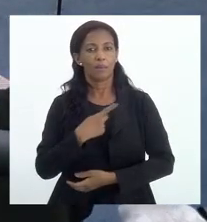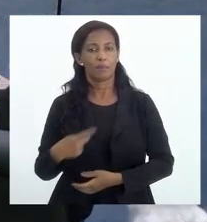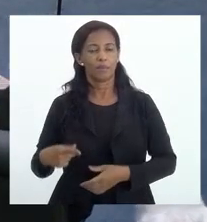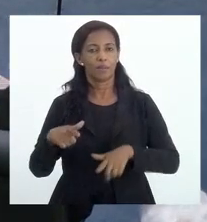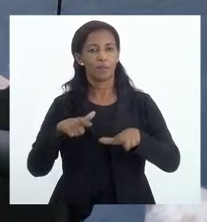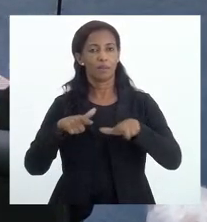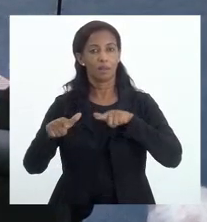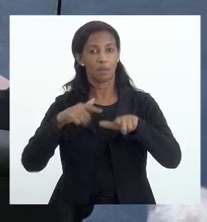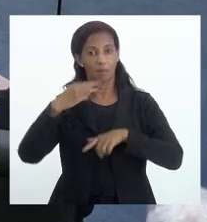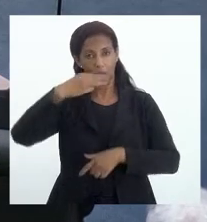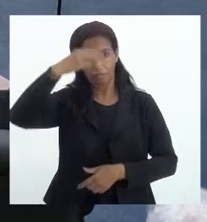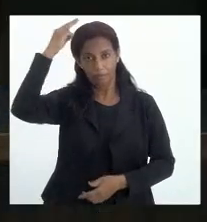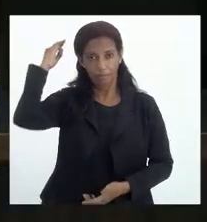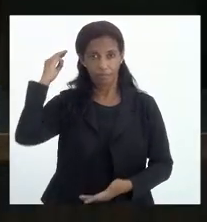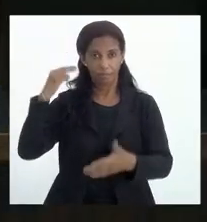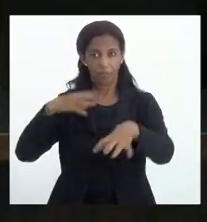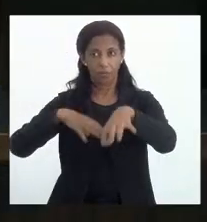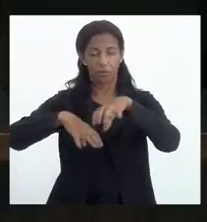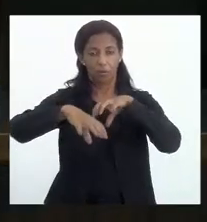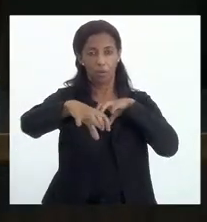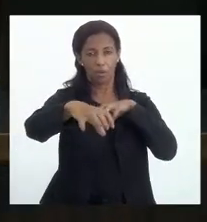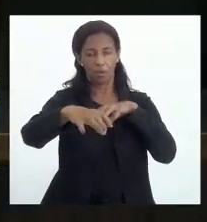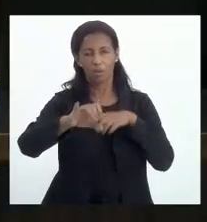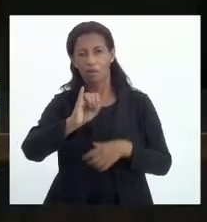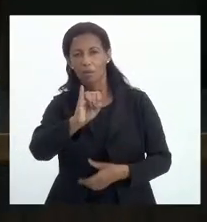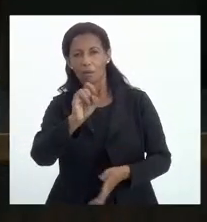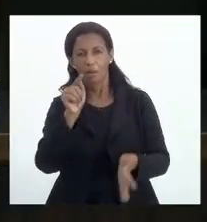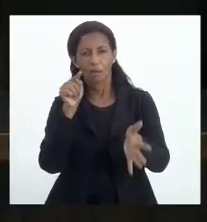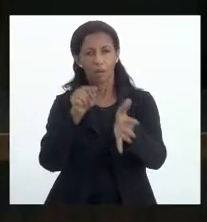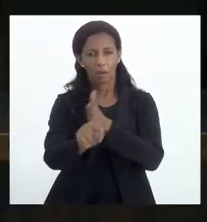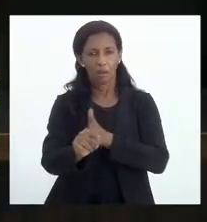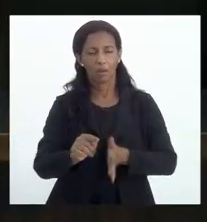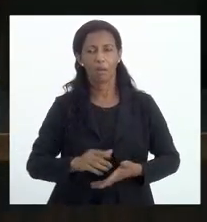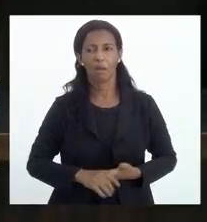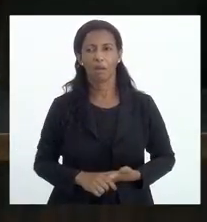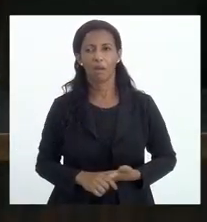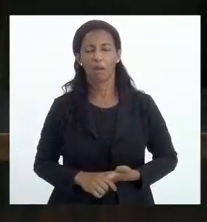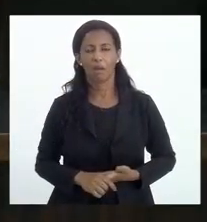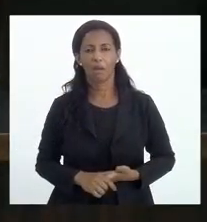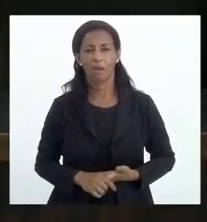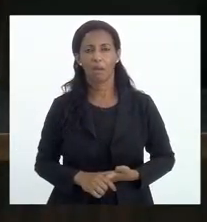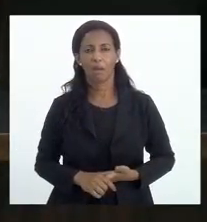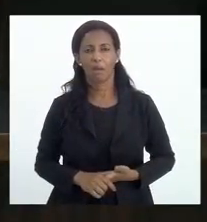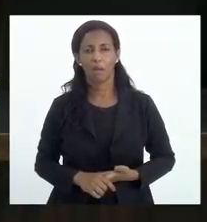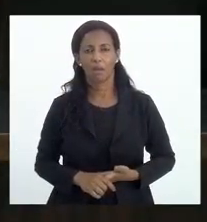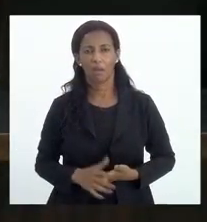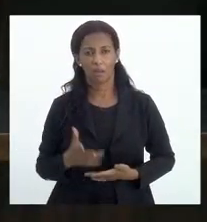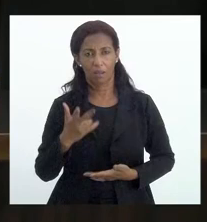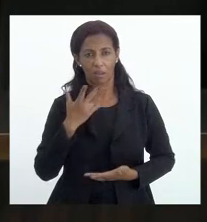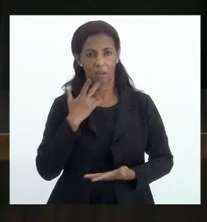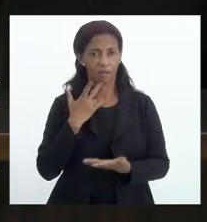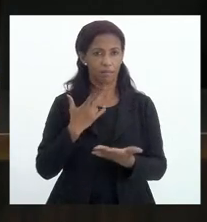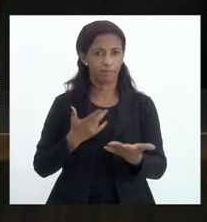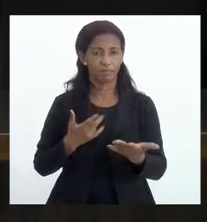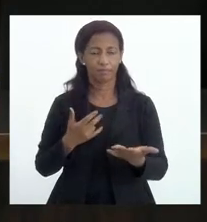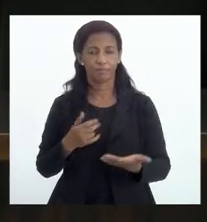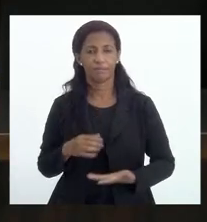deputado Márcio Pacheco, se quer fazer uso daqui da palavra, por